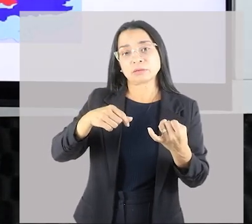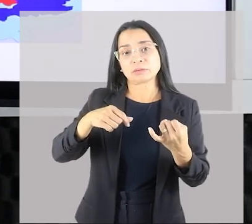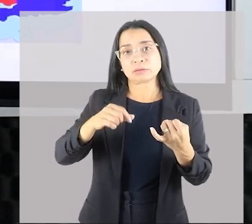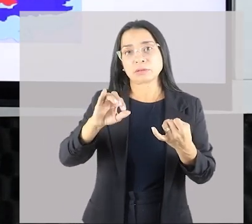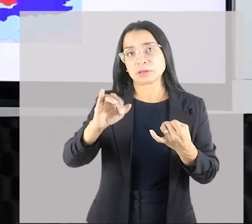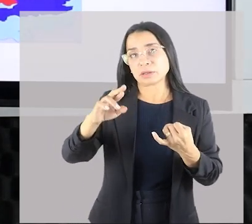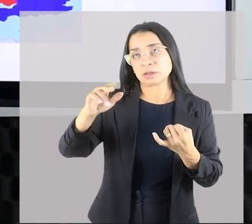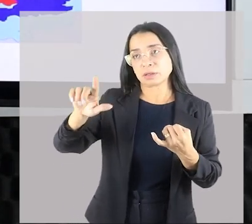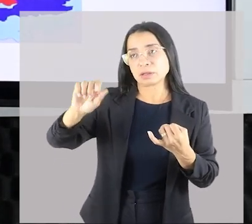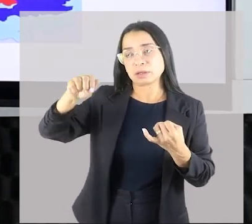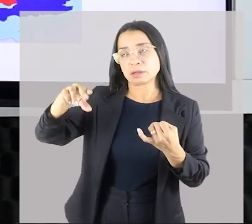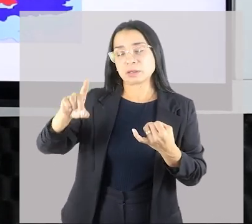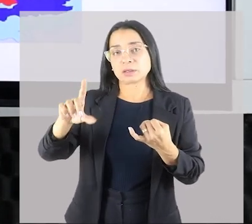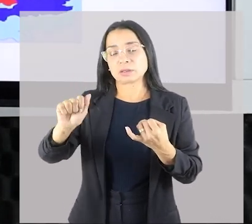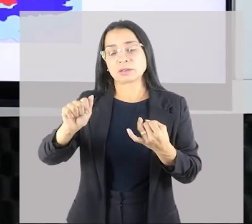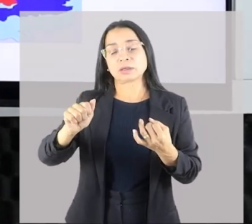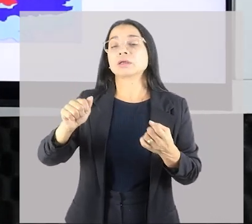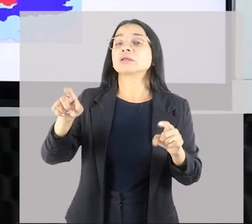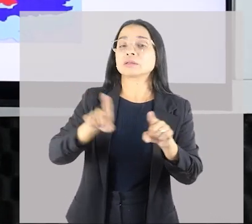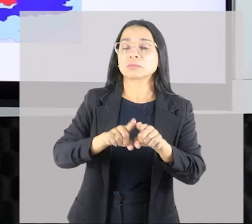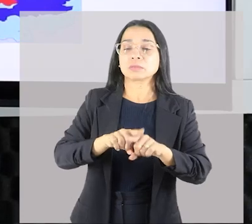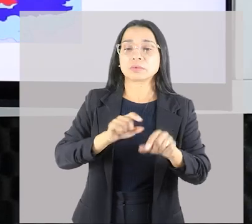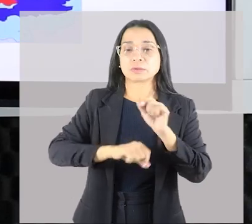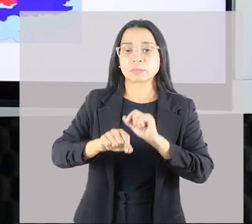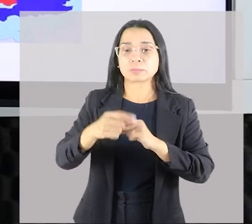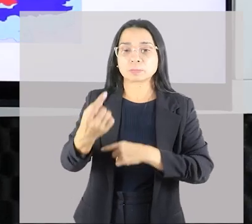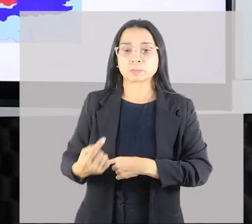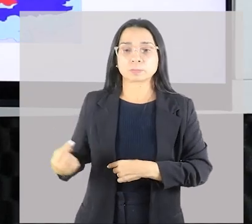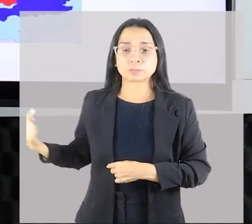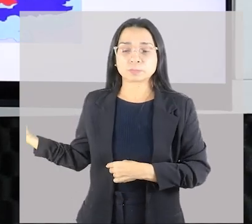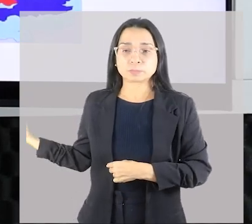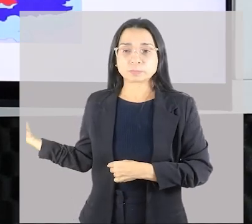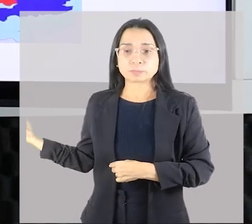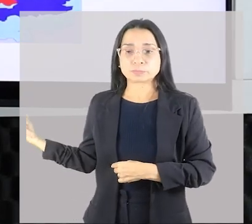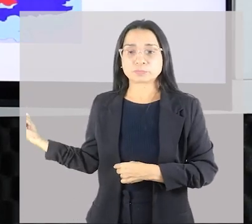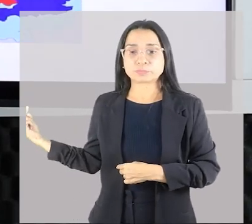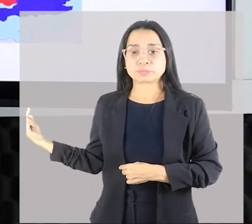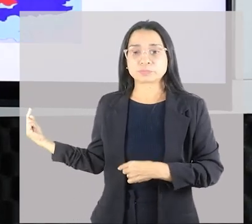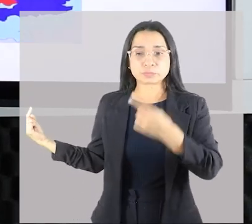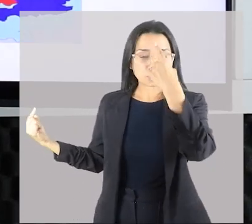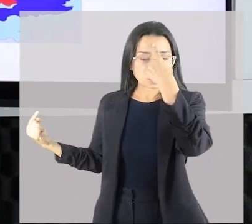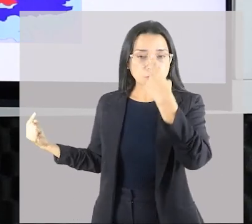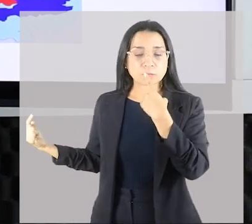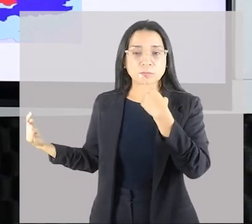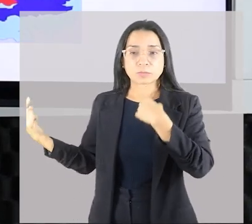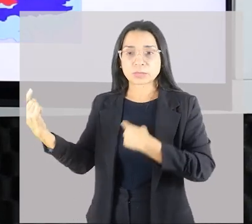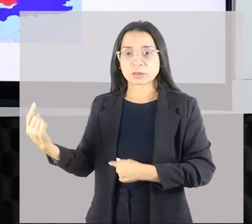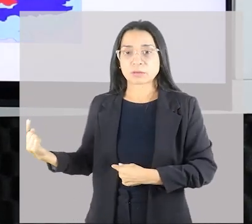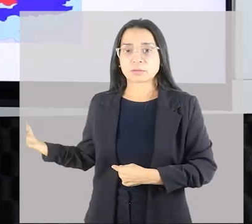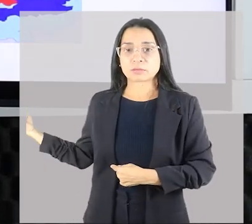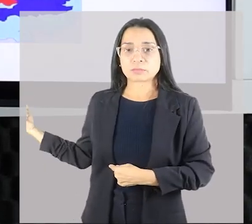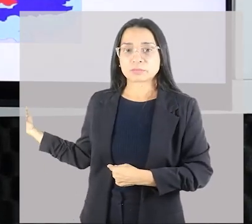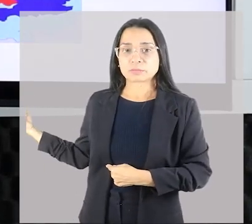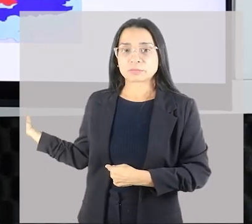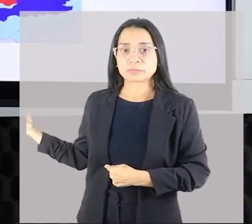A ilha da Grã-Bretanha forma País de Gales, Inglaterra e Escócia. E a ilha da Irlanda forma a Irlanda do Norte e